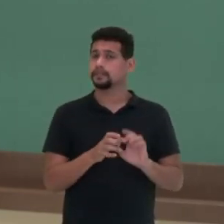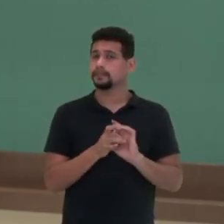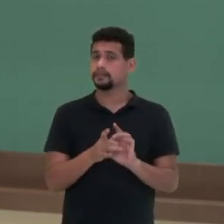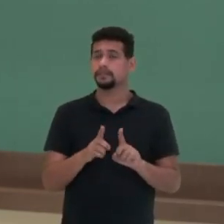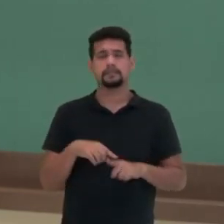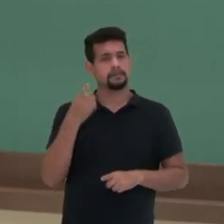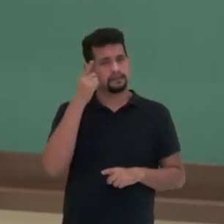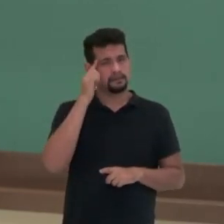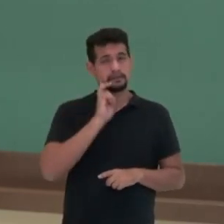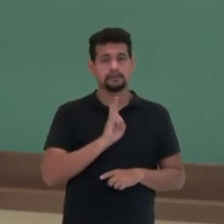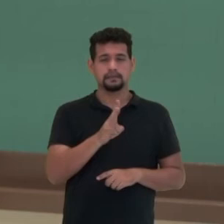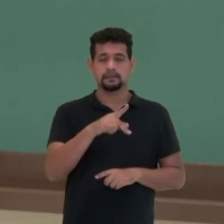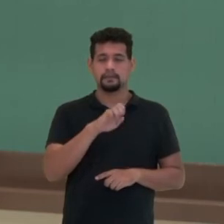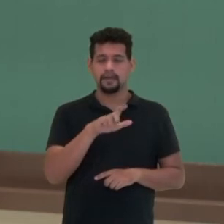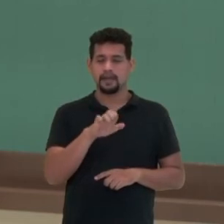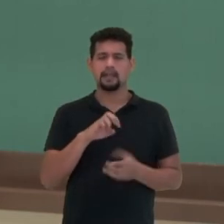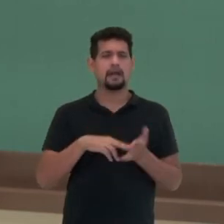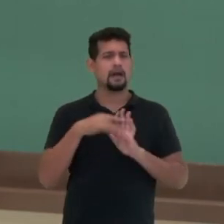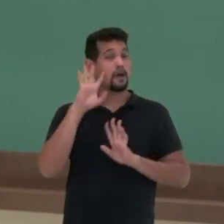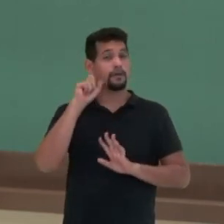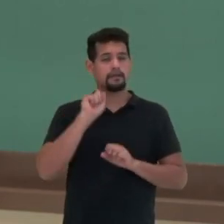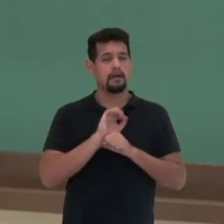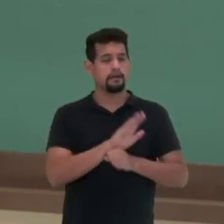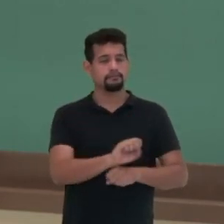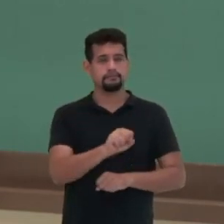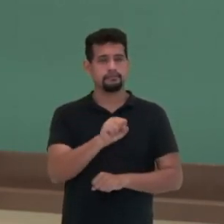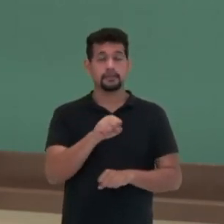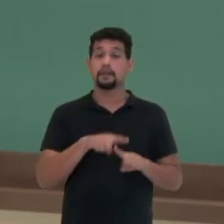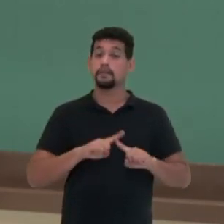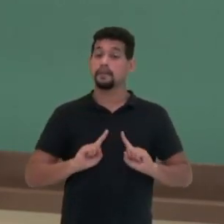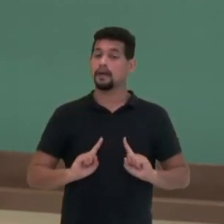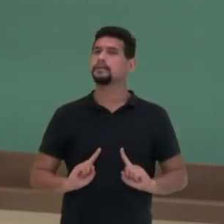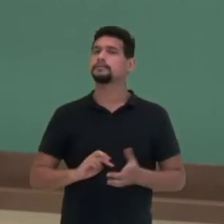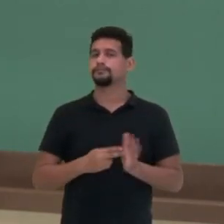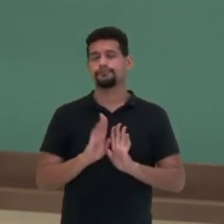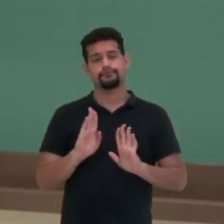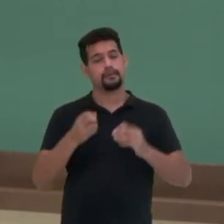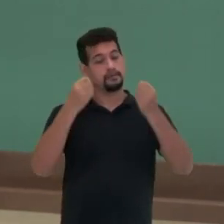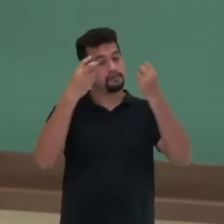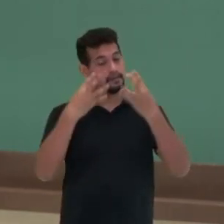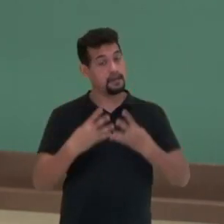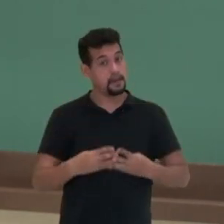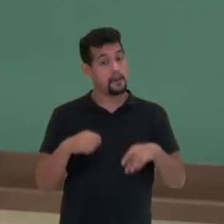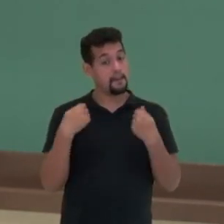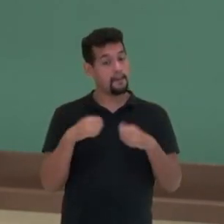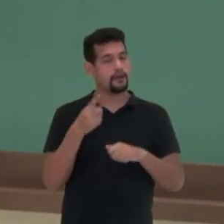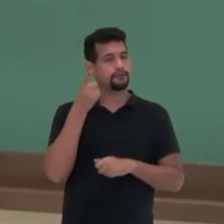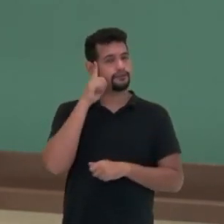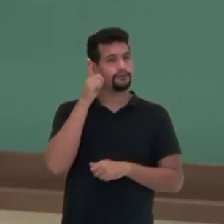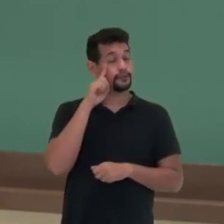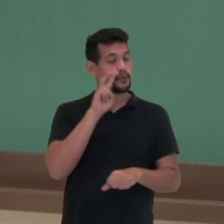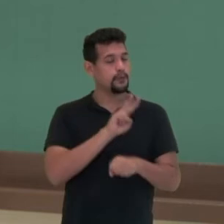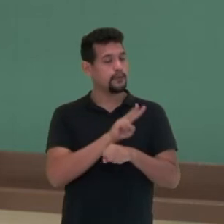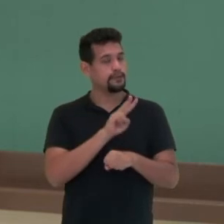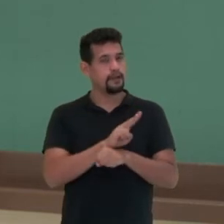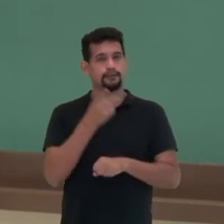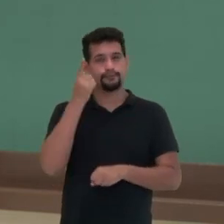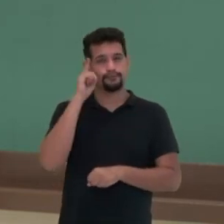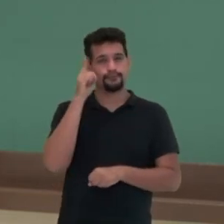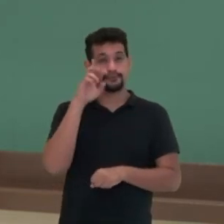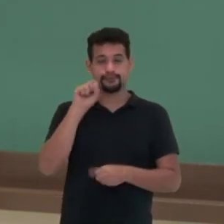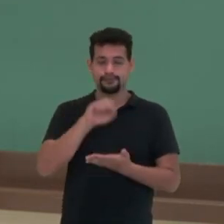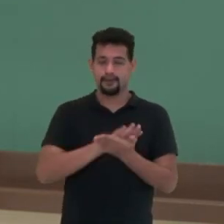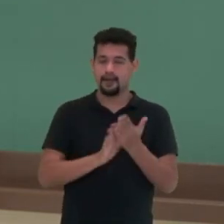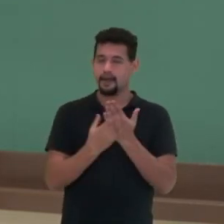uma rotina na pele, eles ajudam sim. Mas é o que eu estou falando, olha, precisa de uma rotina, um cuidado diário com a